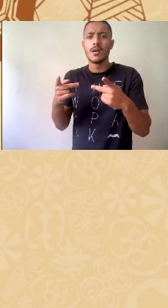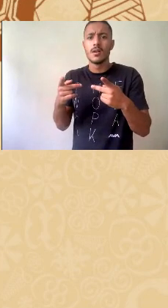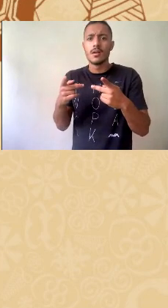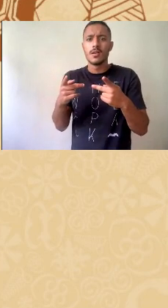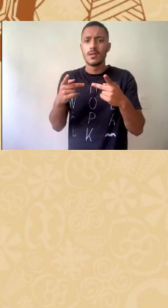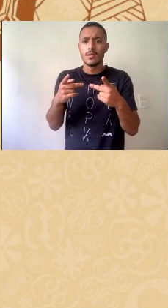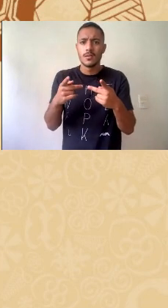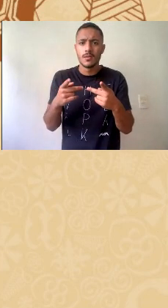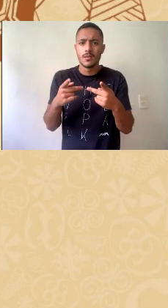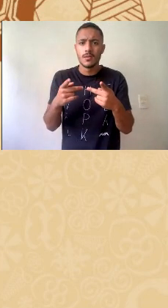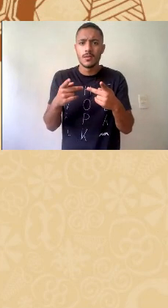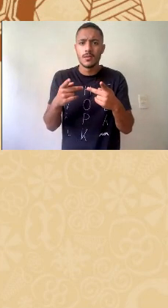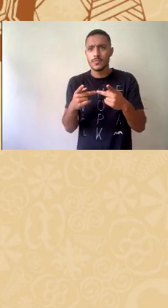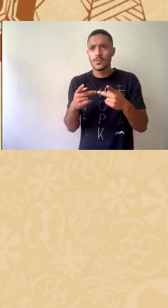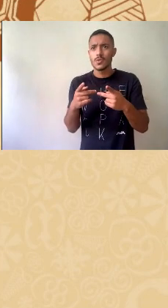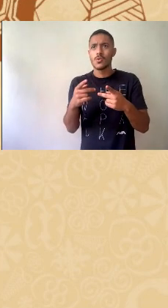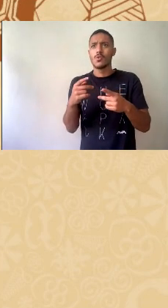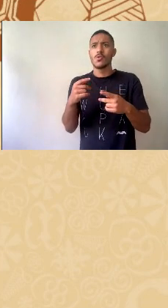uma